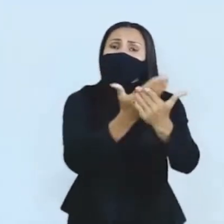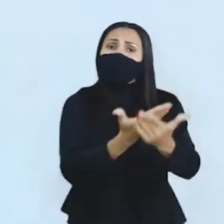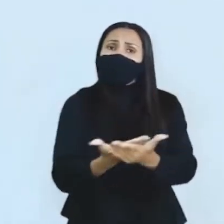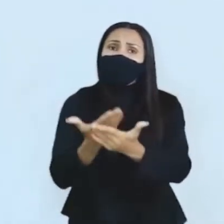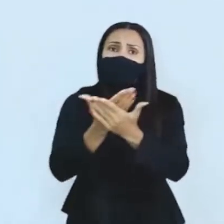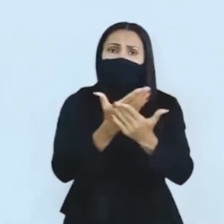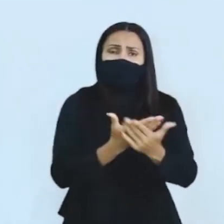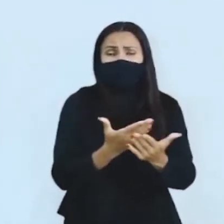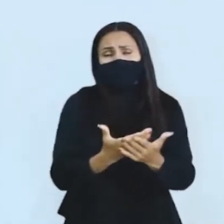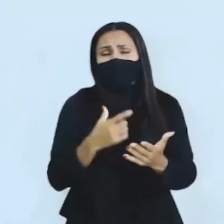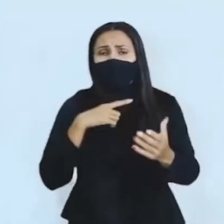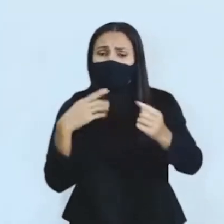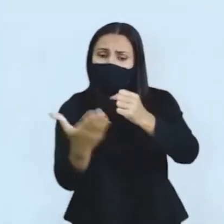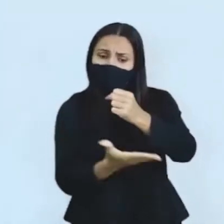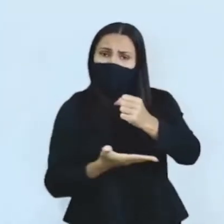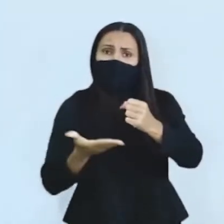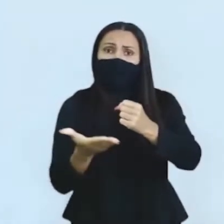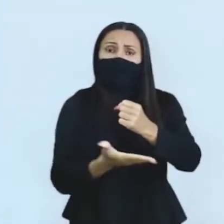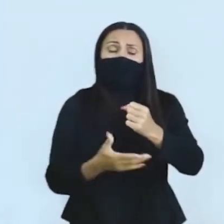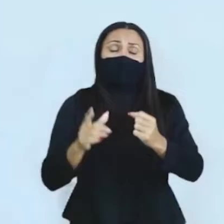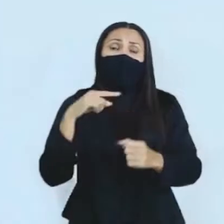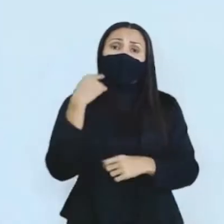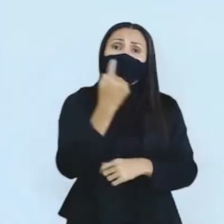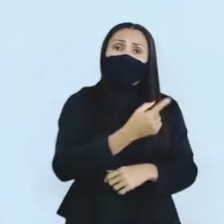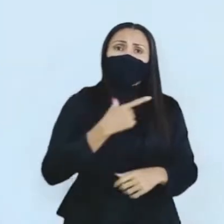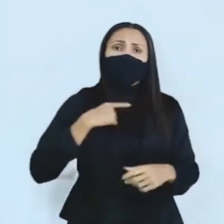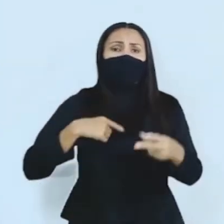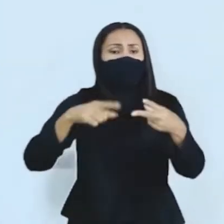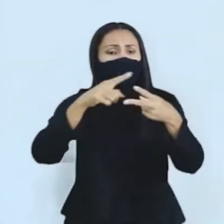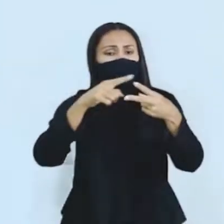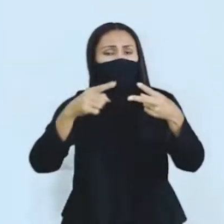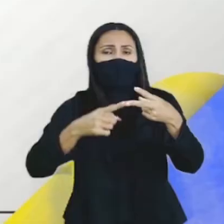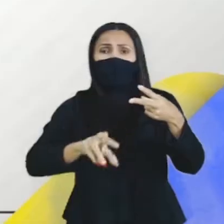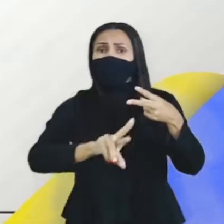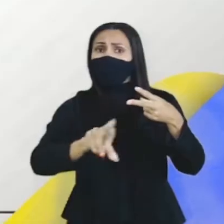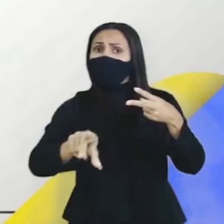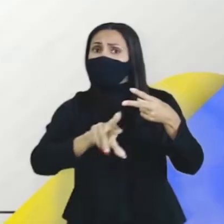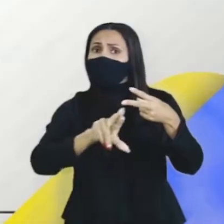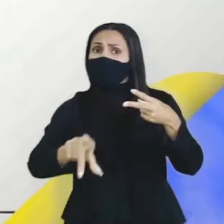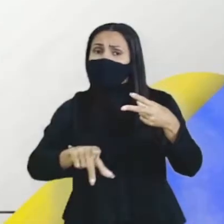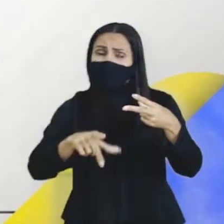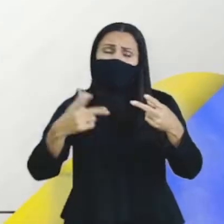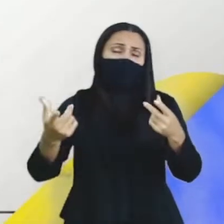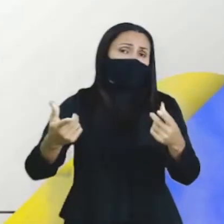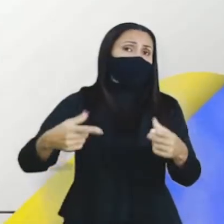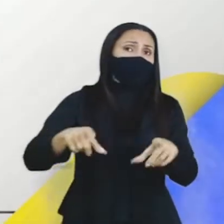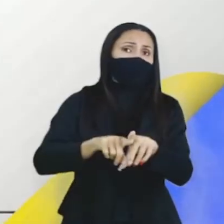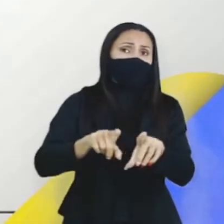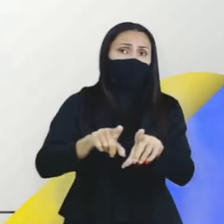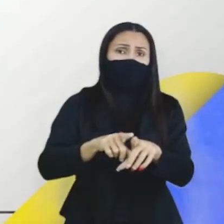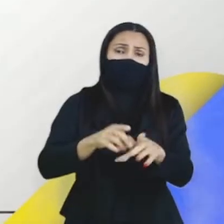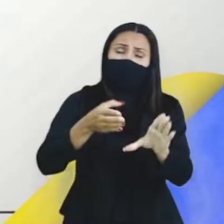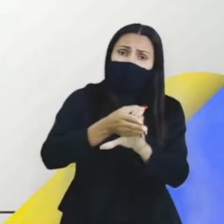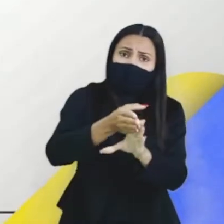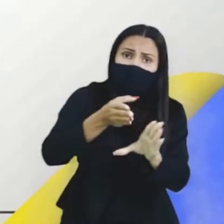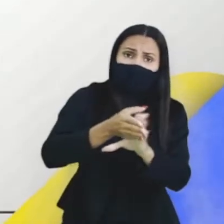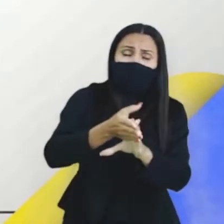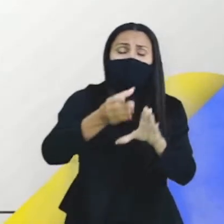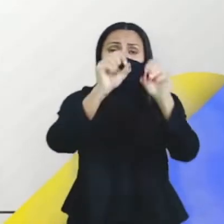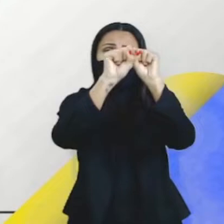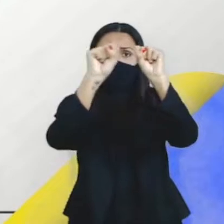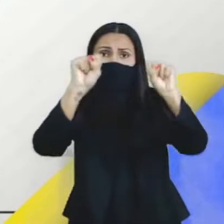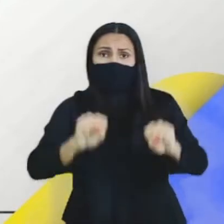as noções básicas. Então, nós temos dois diferentes tipos de projeção que norteiam os sistemas